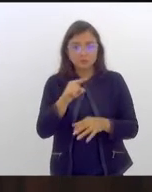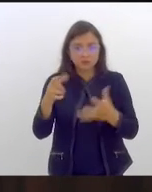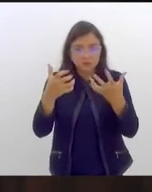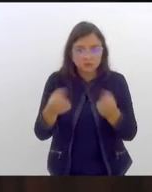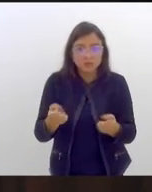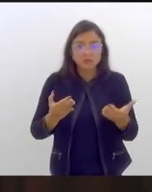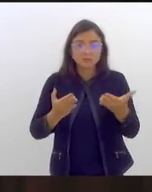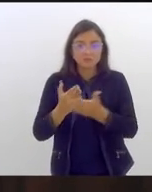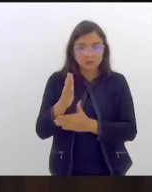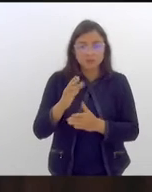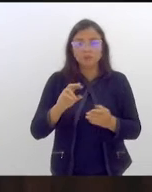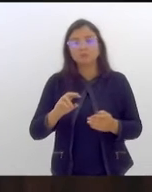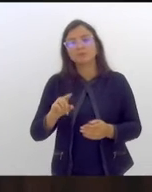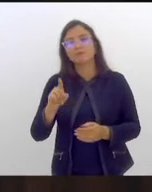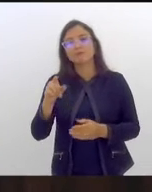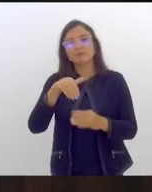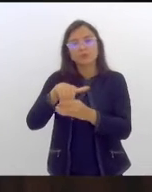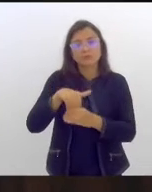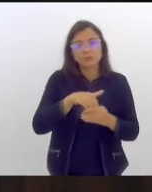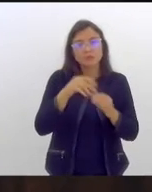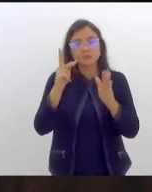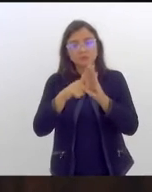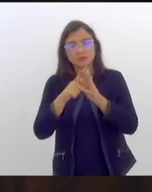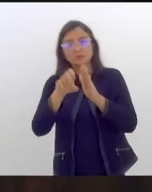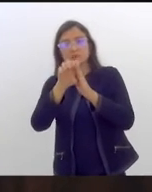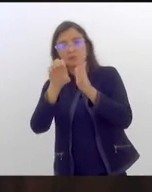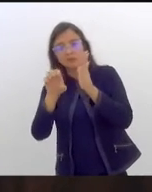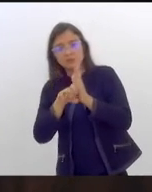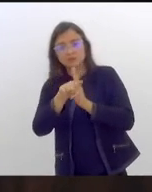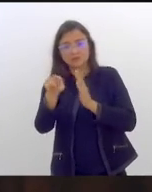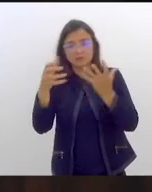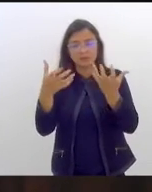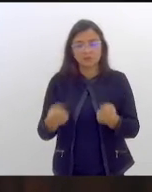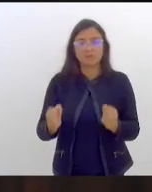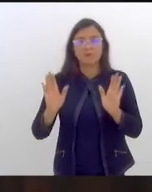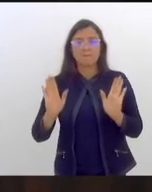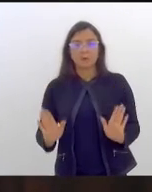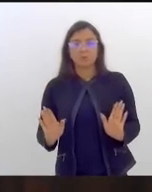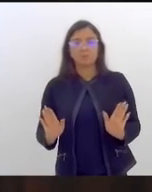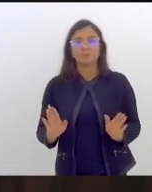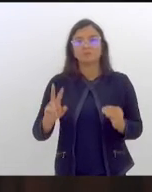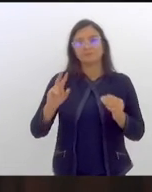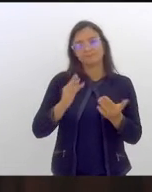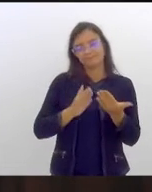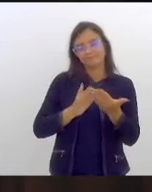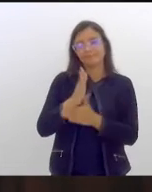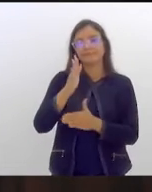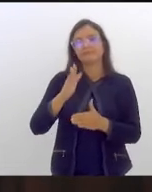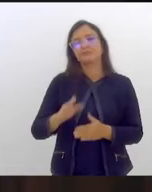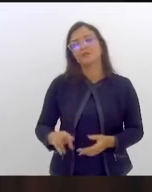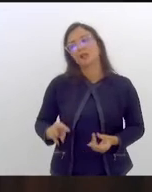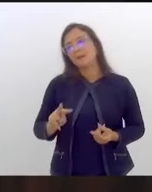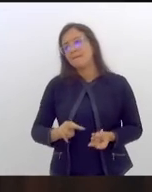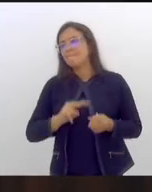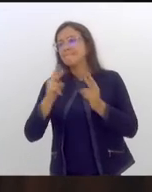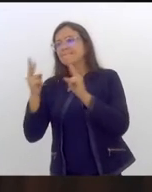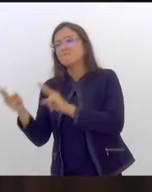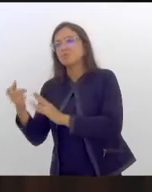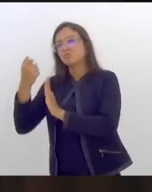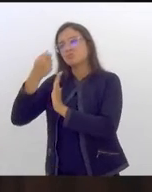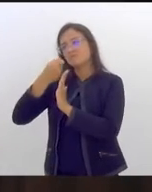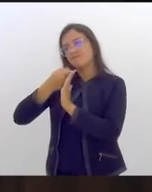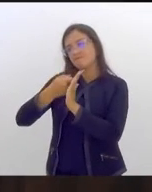aprovados em votação projeto assim emendados senhores que a própria comissão aprovado vai a